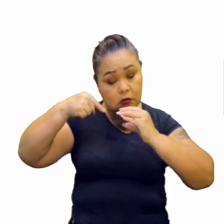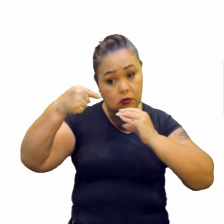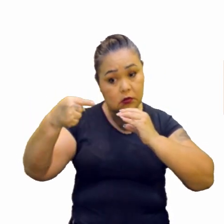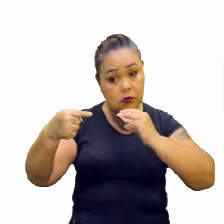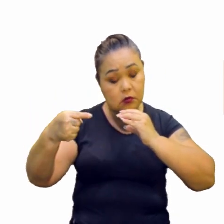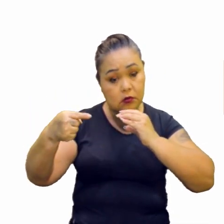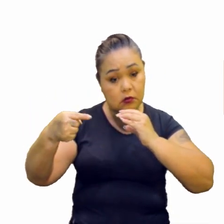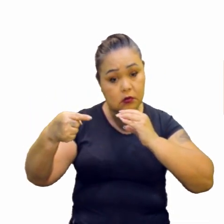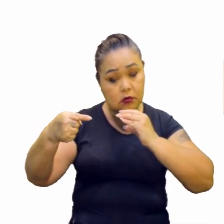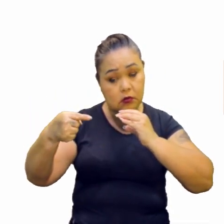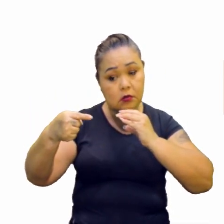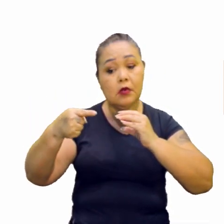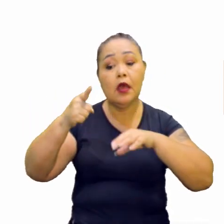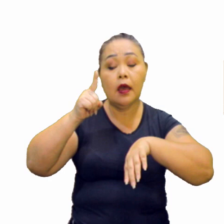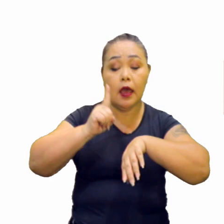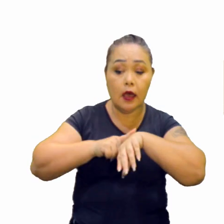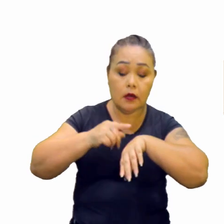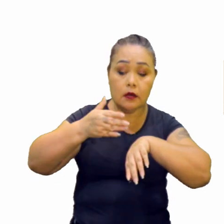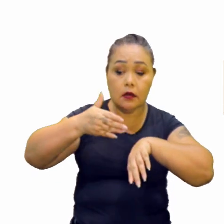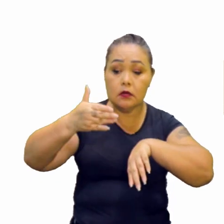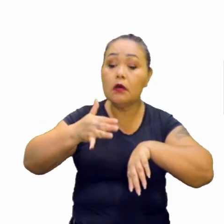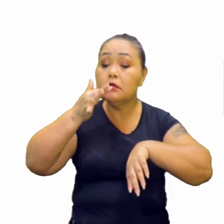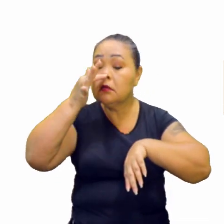época de floração,